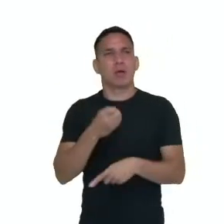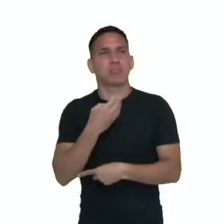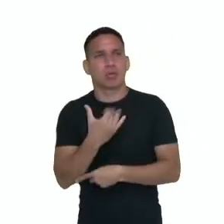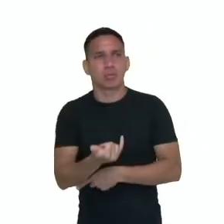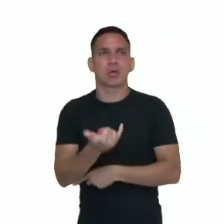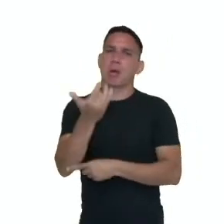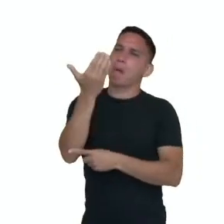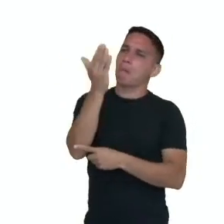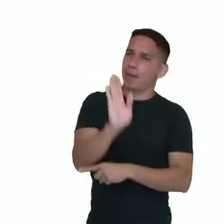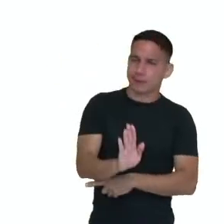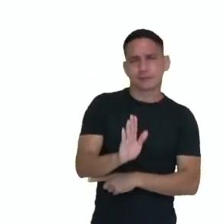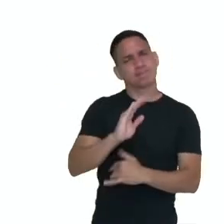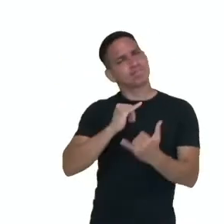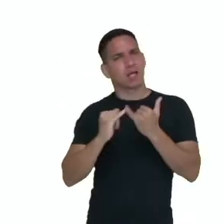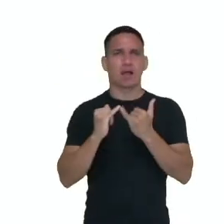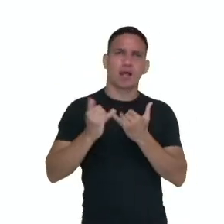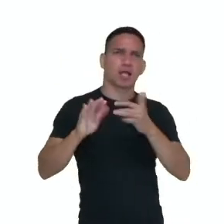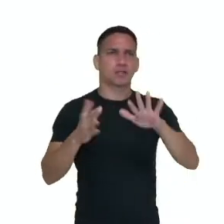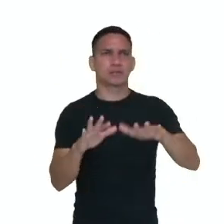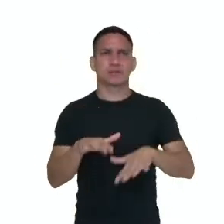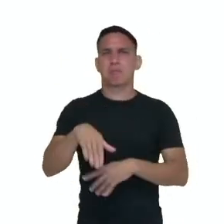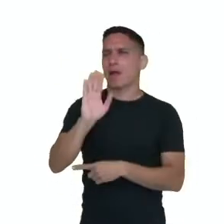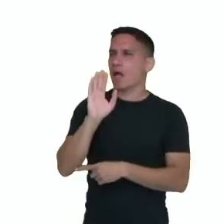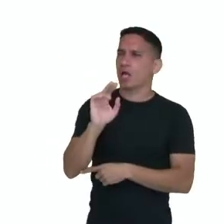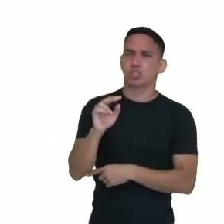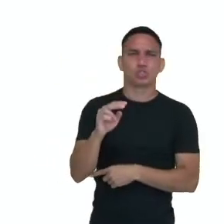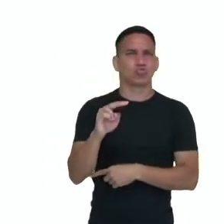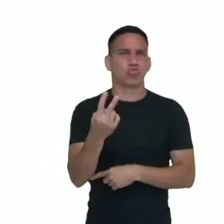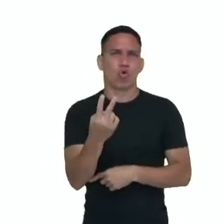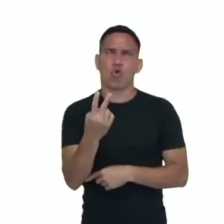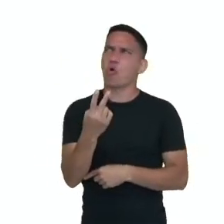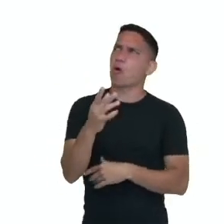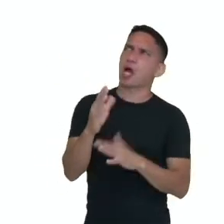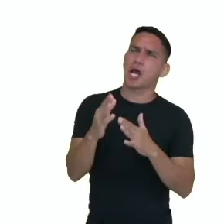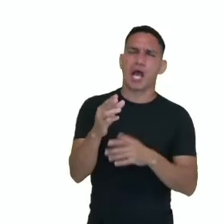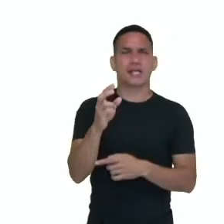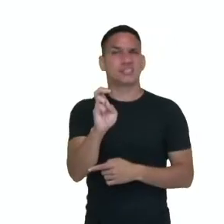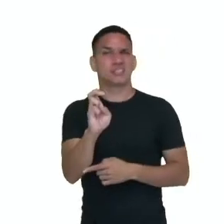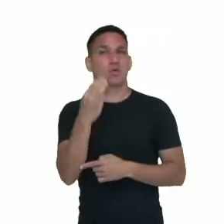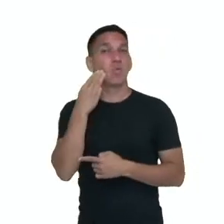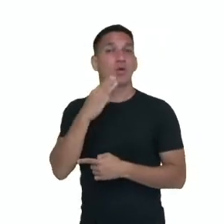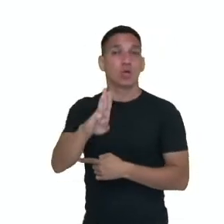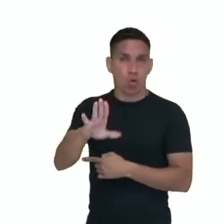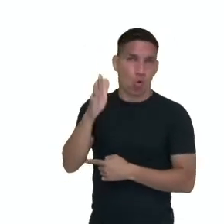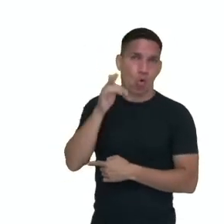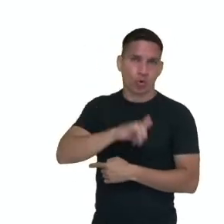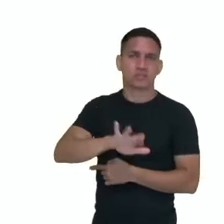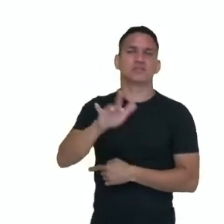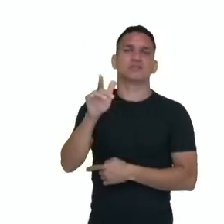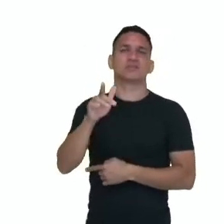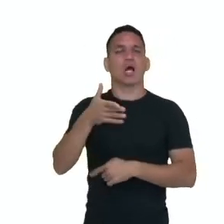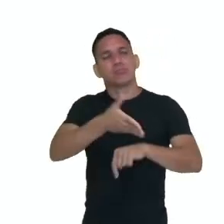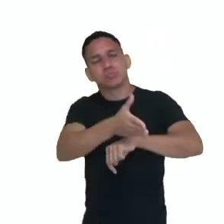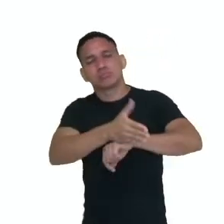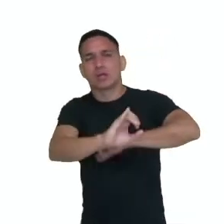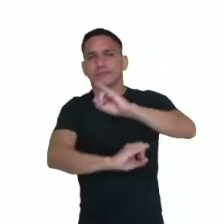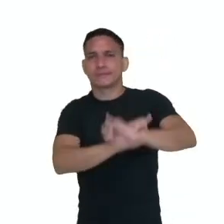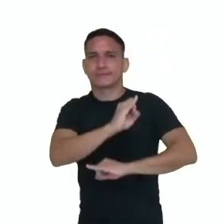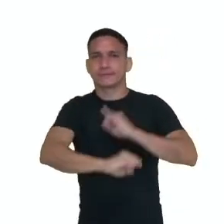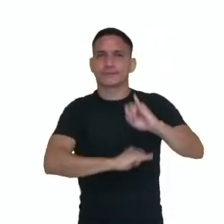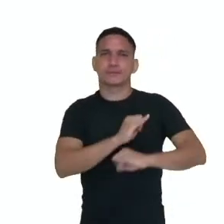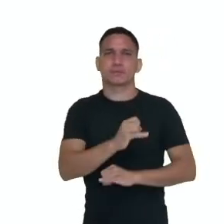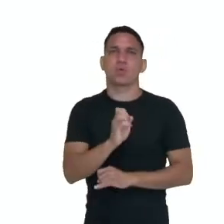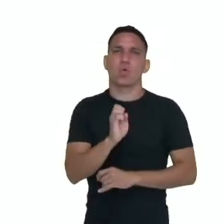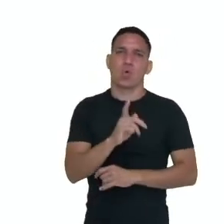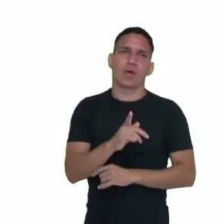está intermediário, né? Mais de 2 a 5 milhões de habitantes aí têm aí acesso à internet. Claro que é